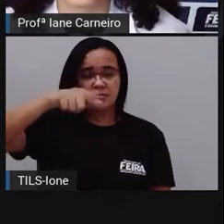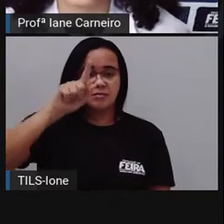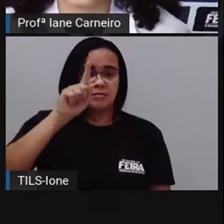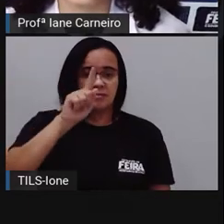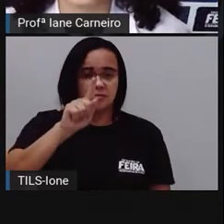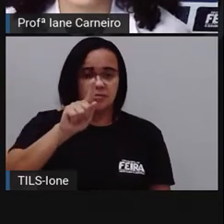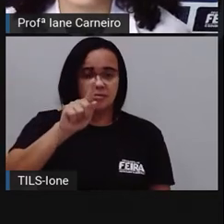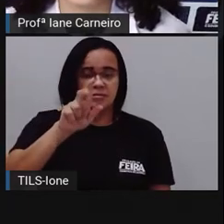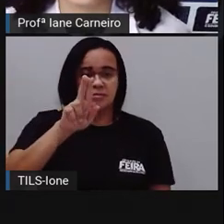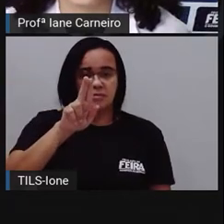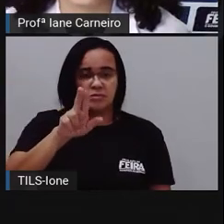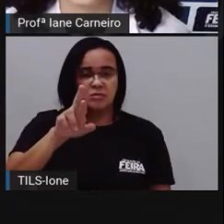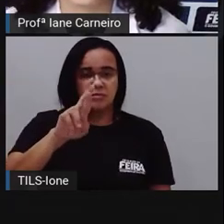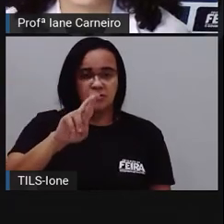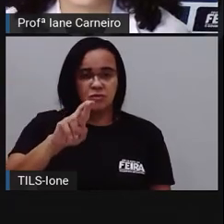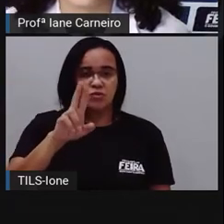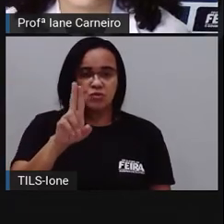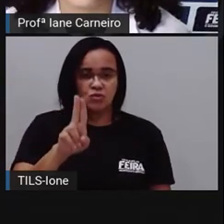Ru. Canguru.